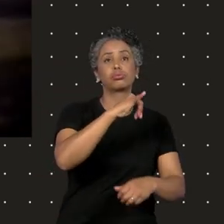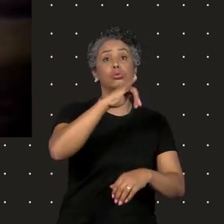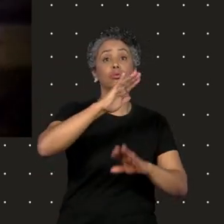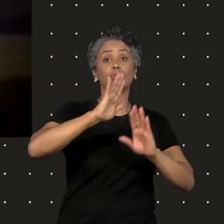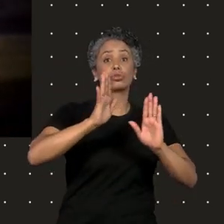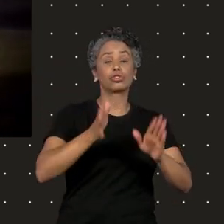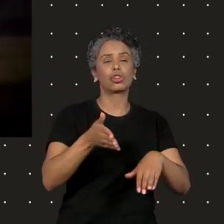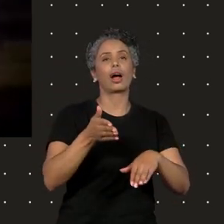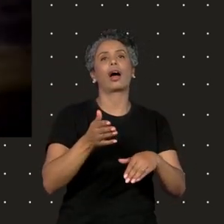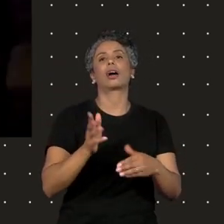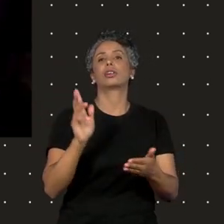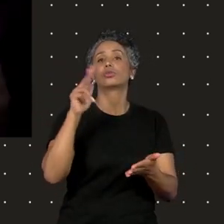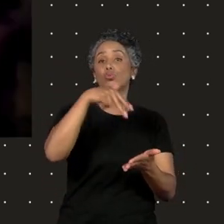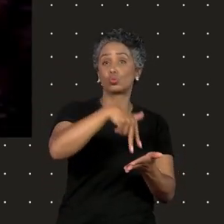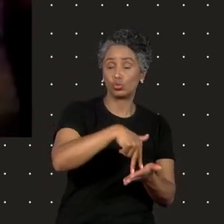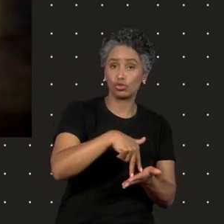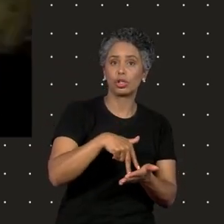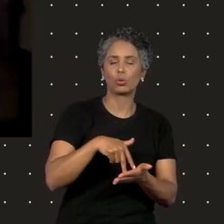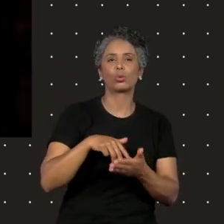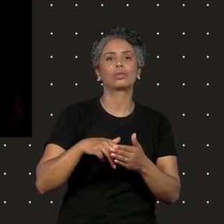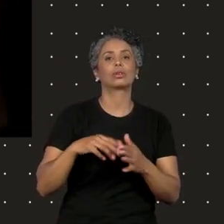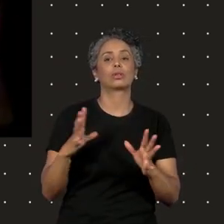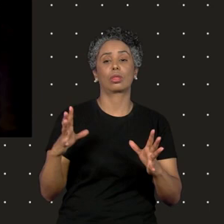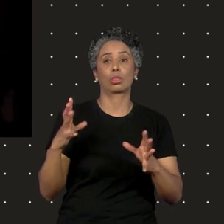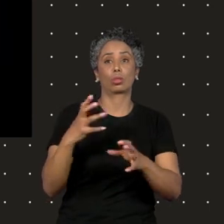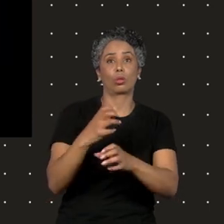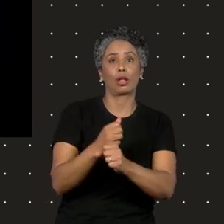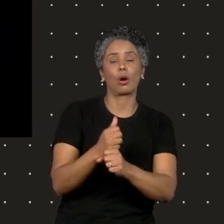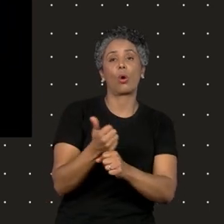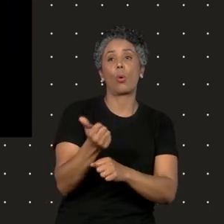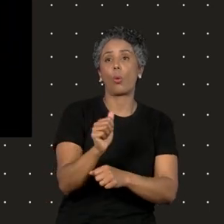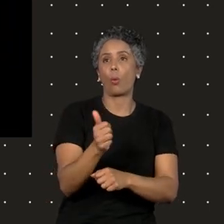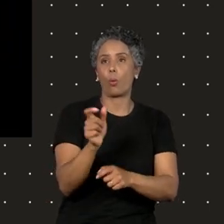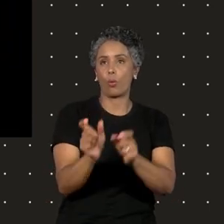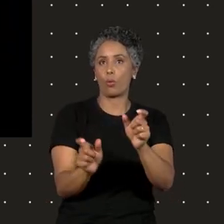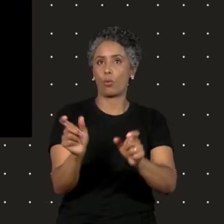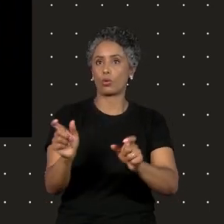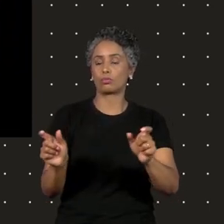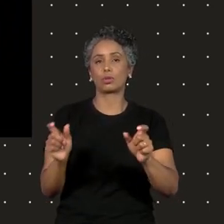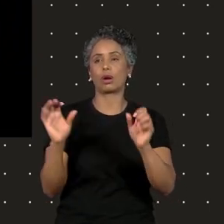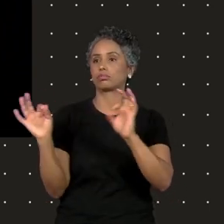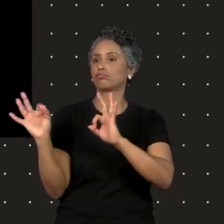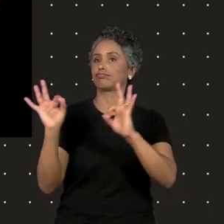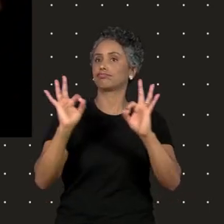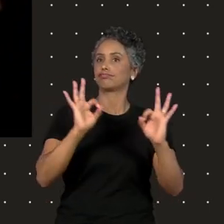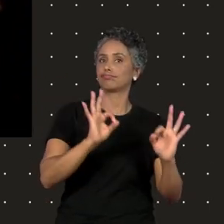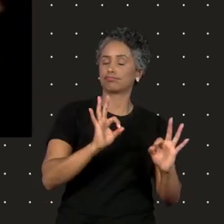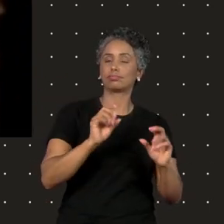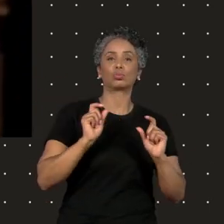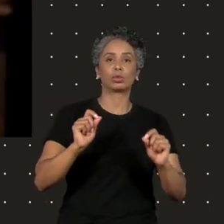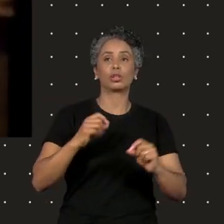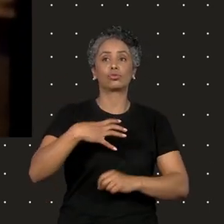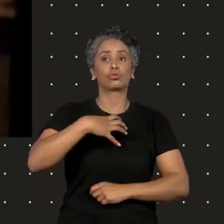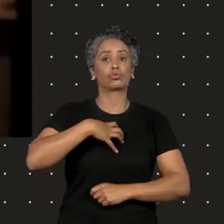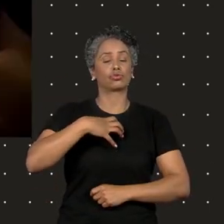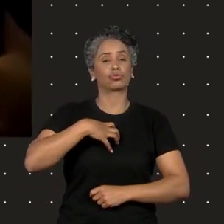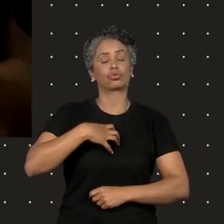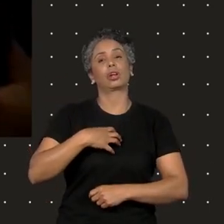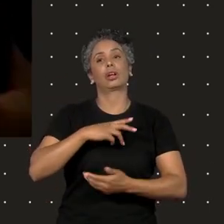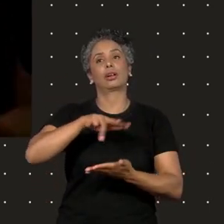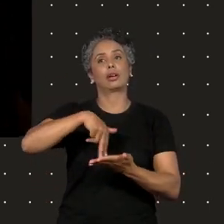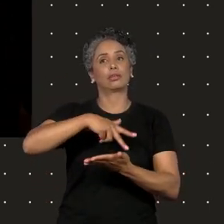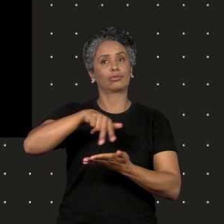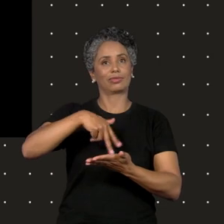tribos para assistir e participar também a dança, a música que o